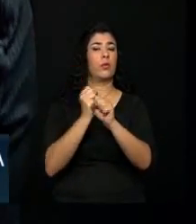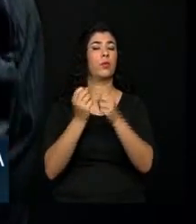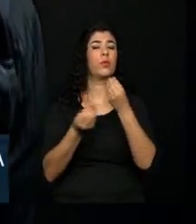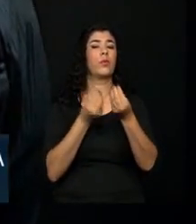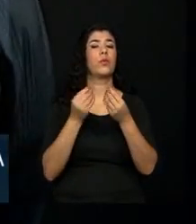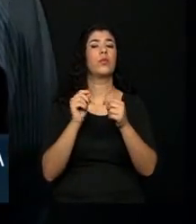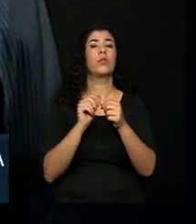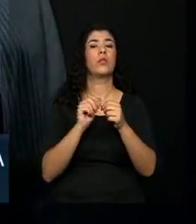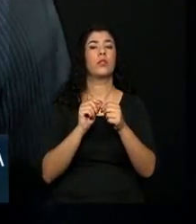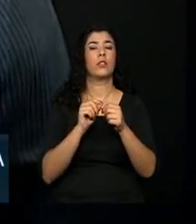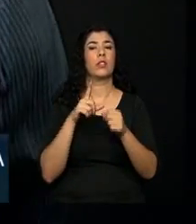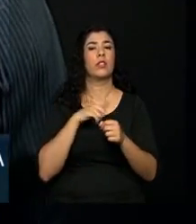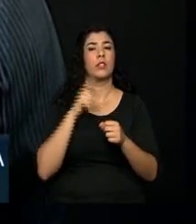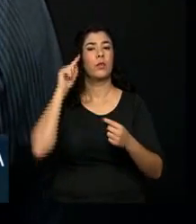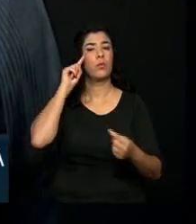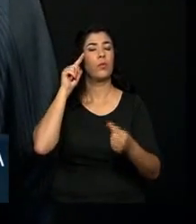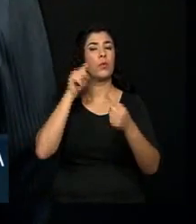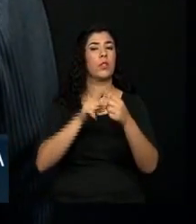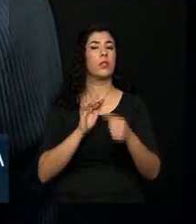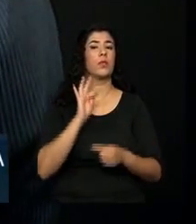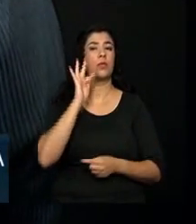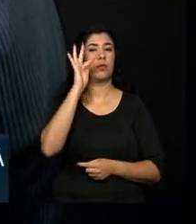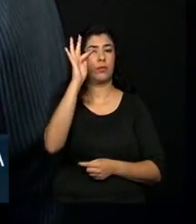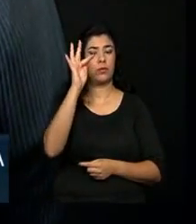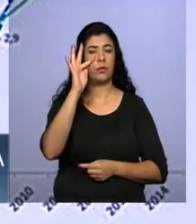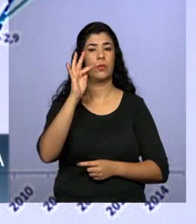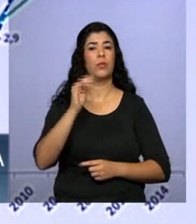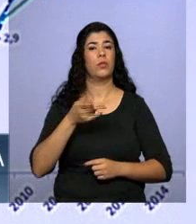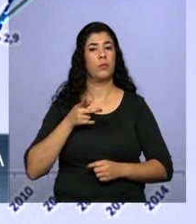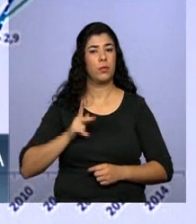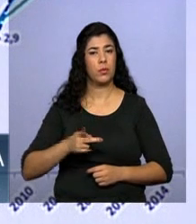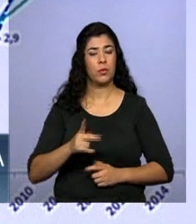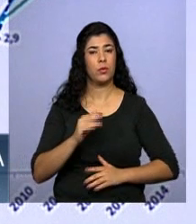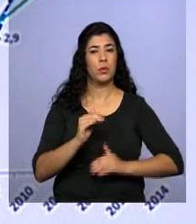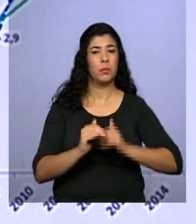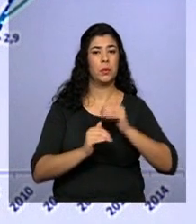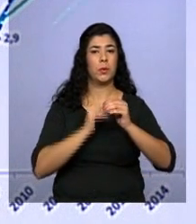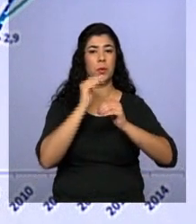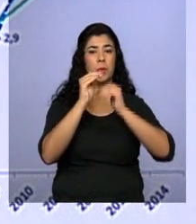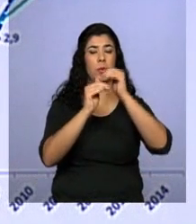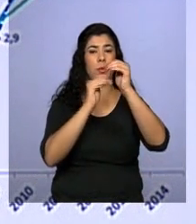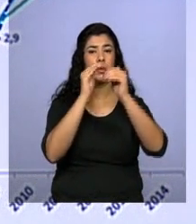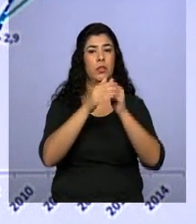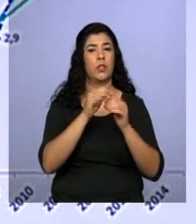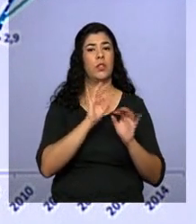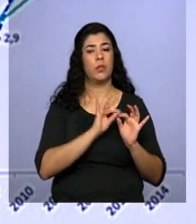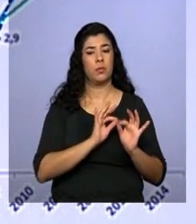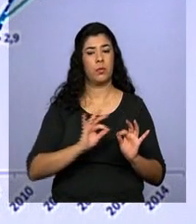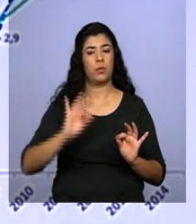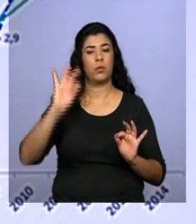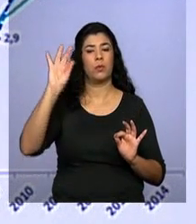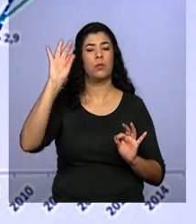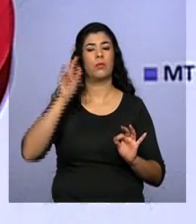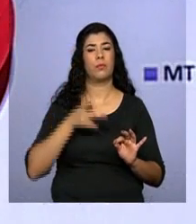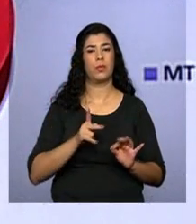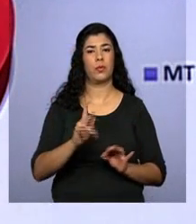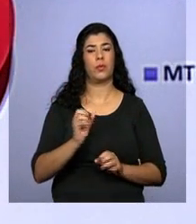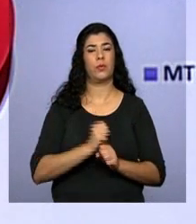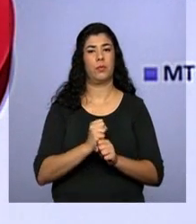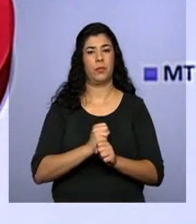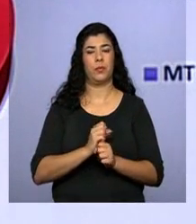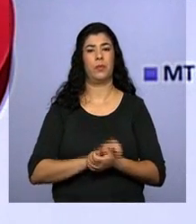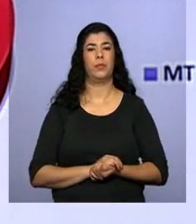uma uma perspectiva de e crescimento em todos os eh em todos os próximos anos